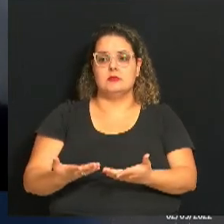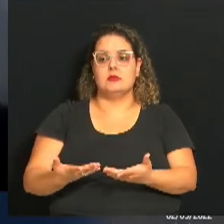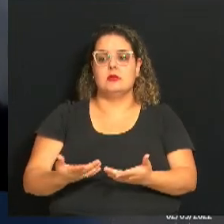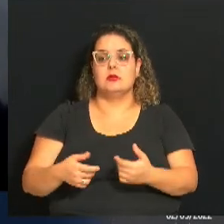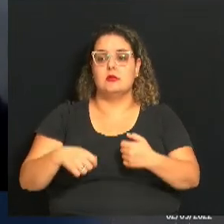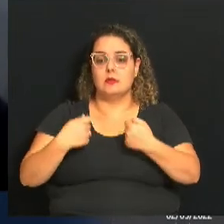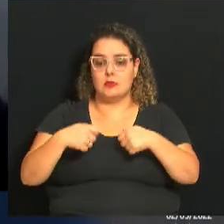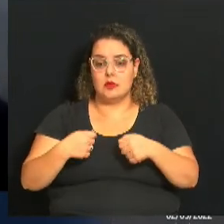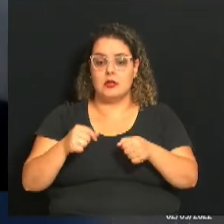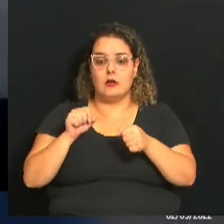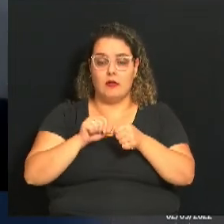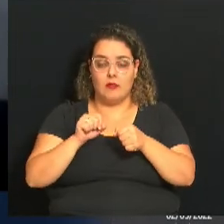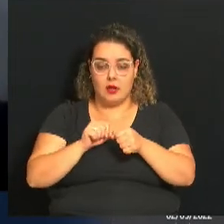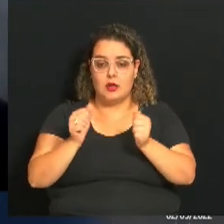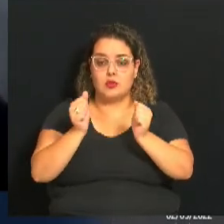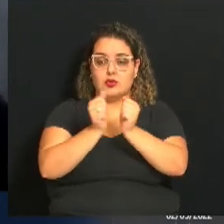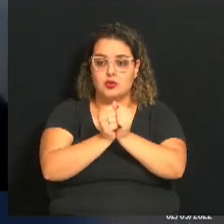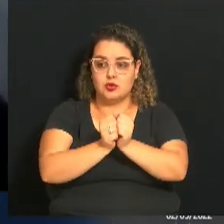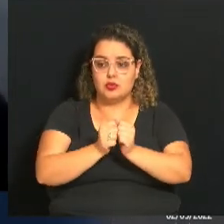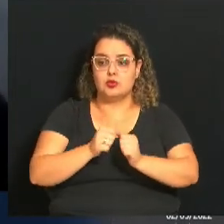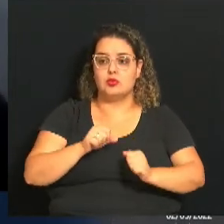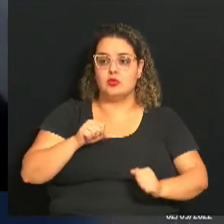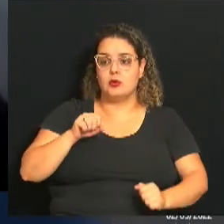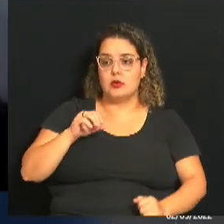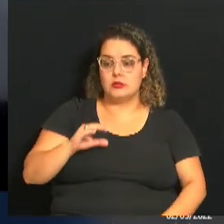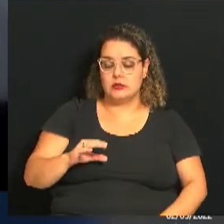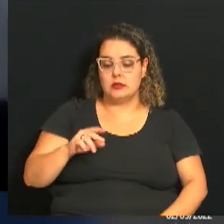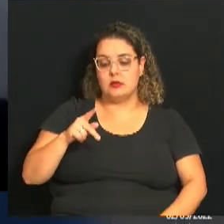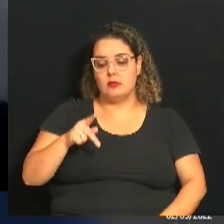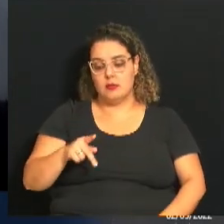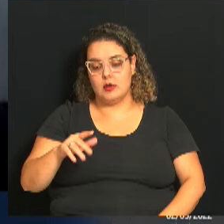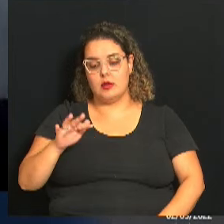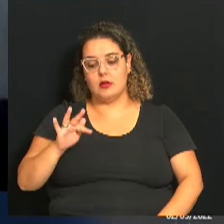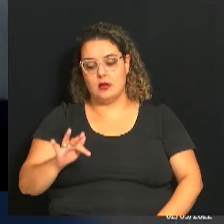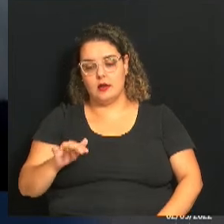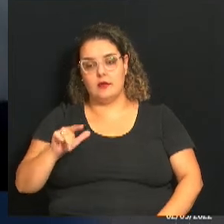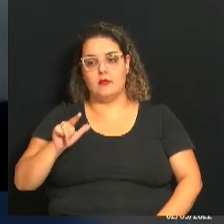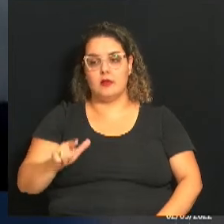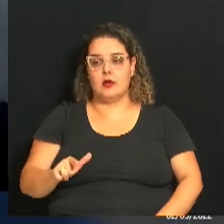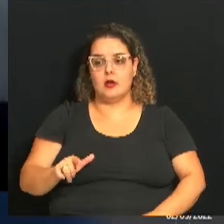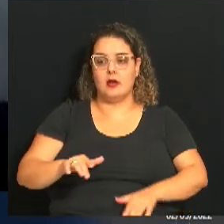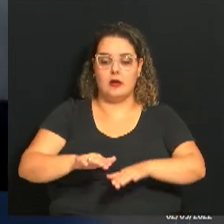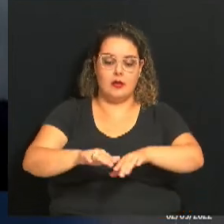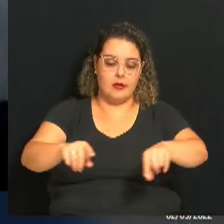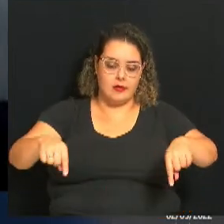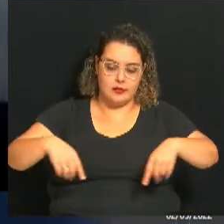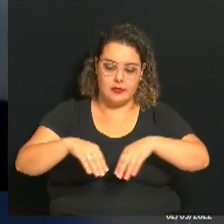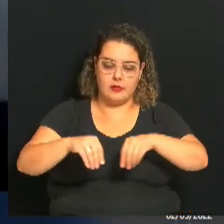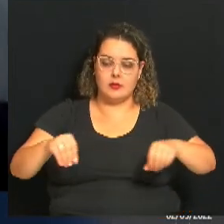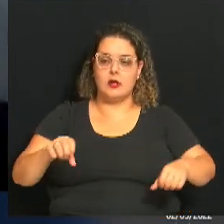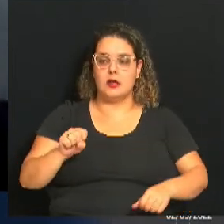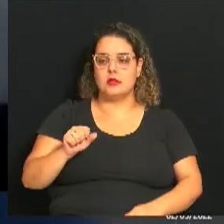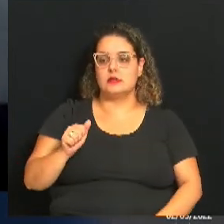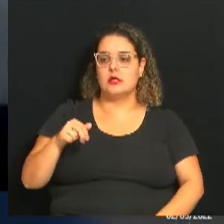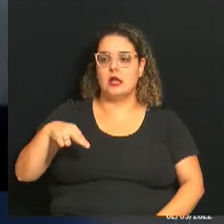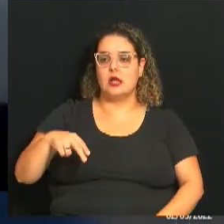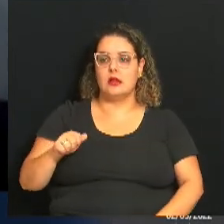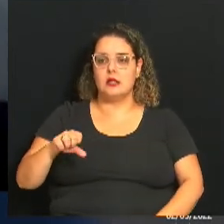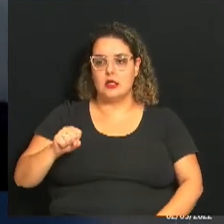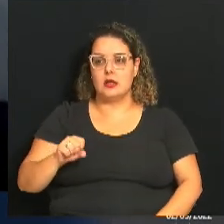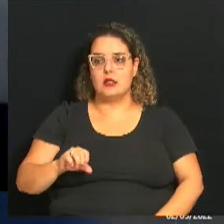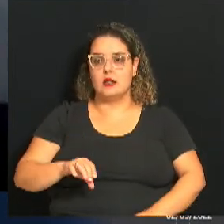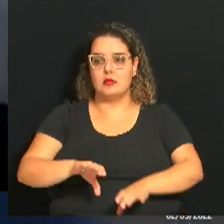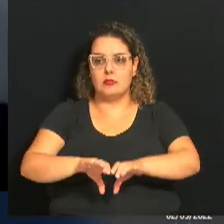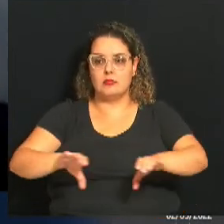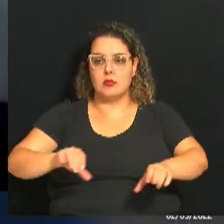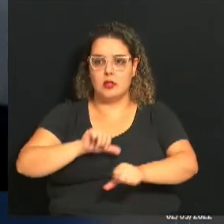ser feitos junto com a CPFL, né, na questão do aterramento, SANASA, com a troca de tubulação, tudo isso está